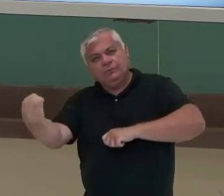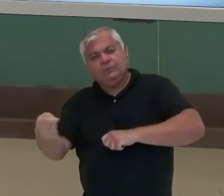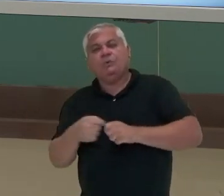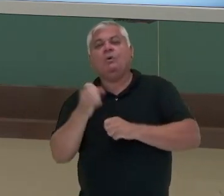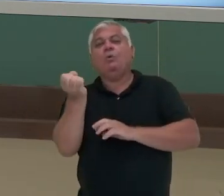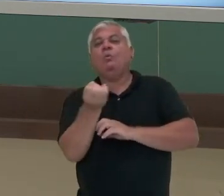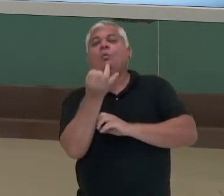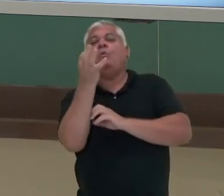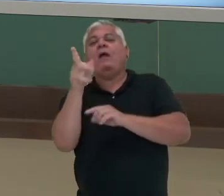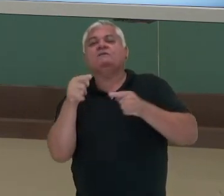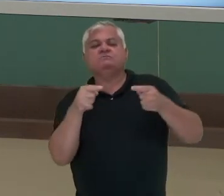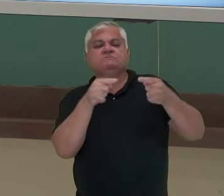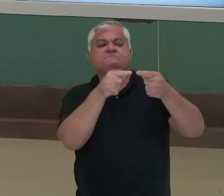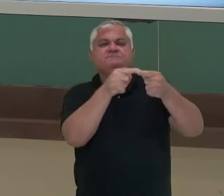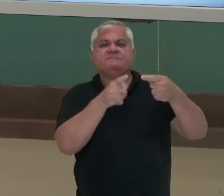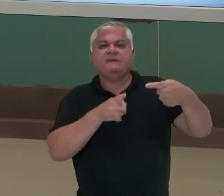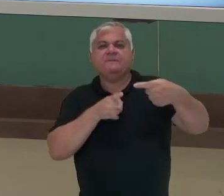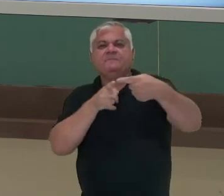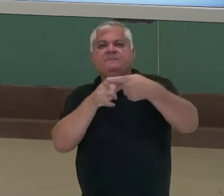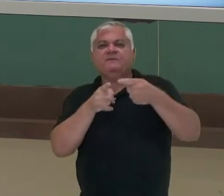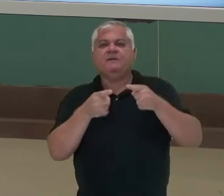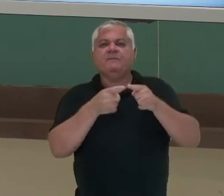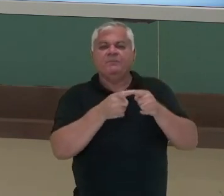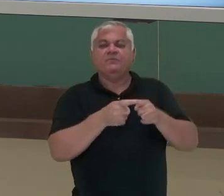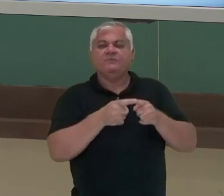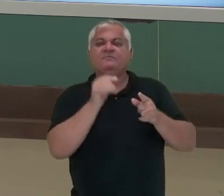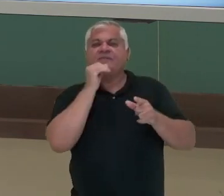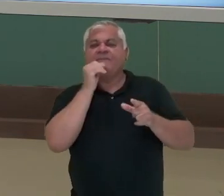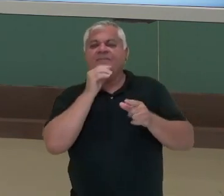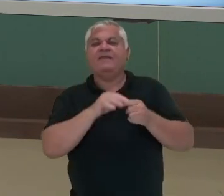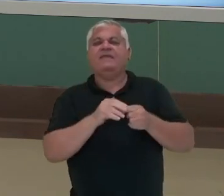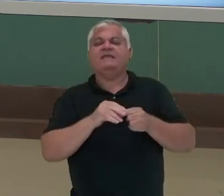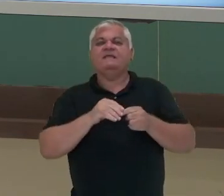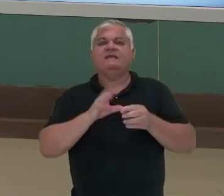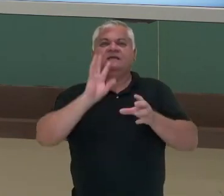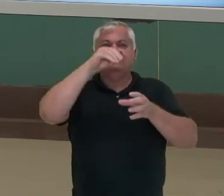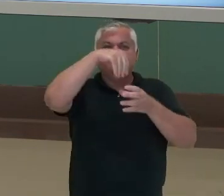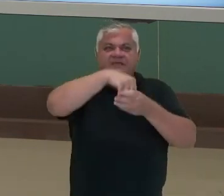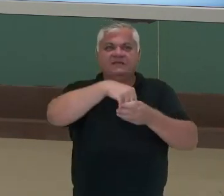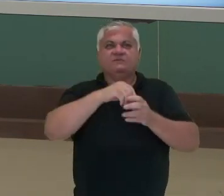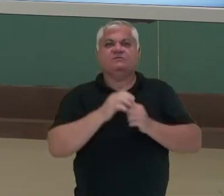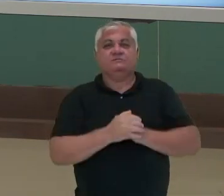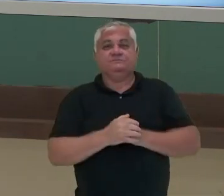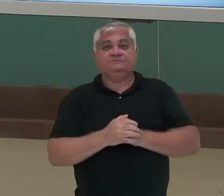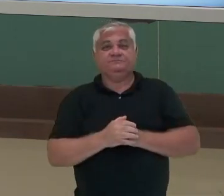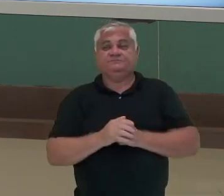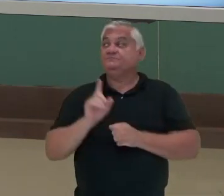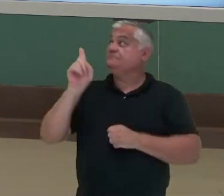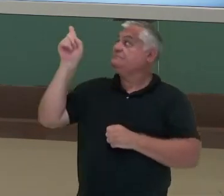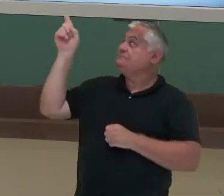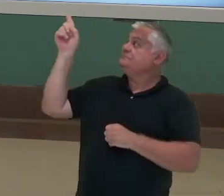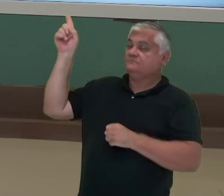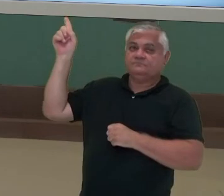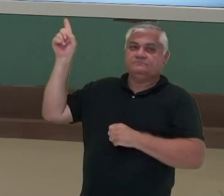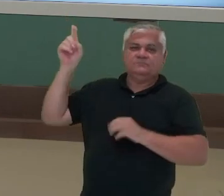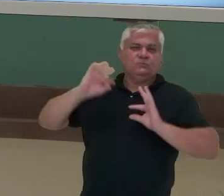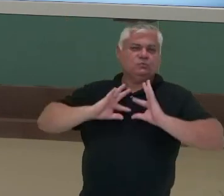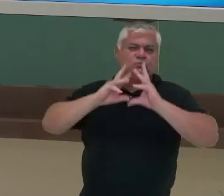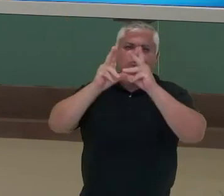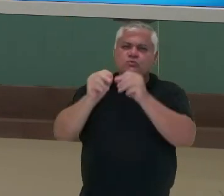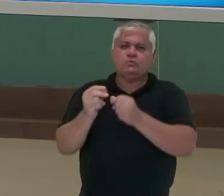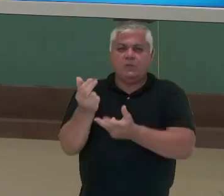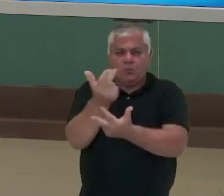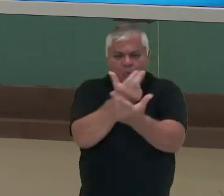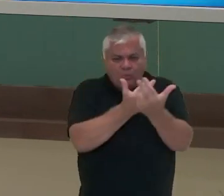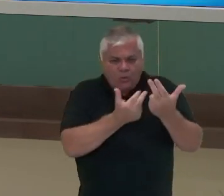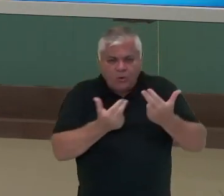quantidade de vértices, de lados e ângulos internos. Polígonos regulares, quando todos os lados são